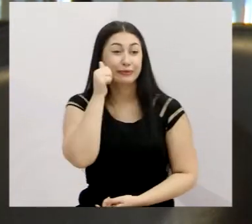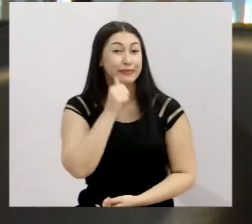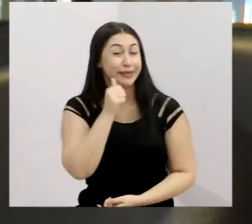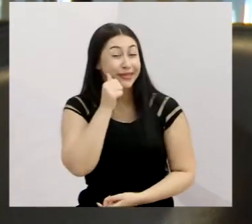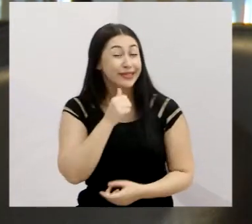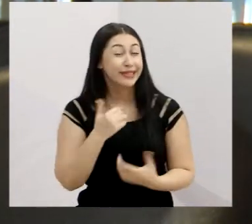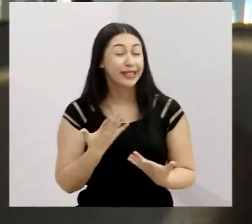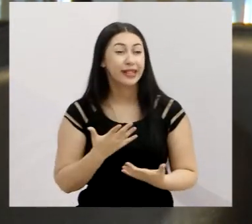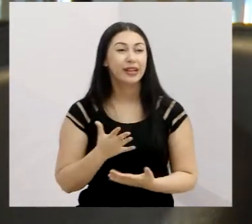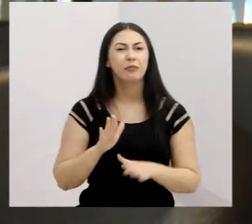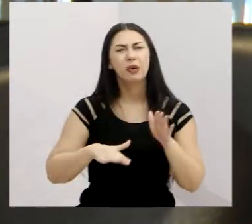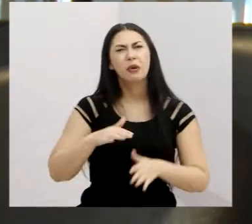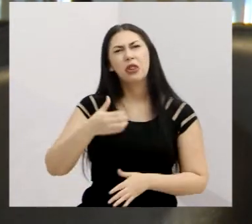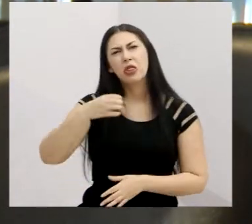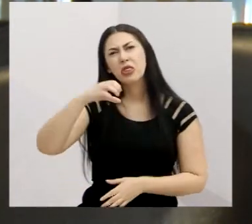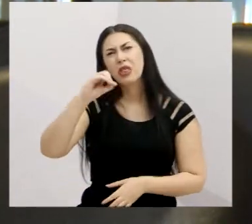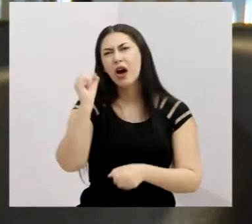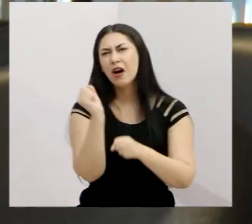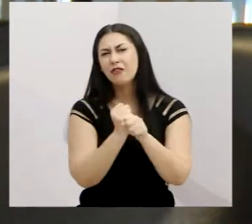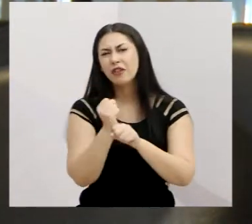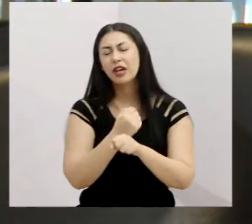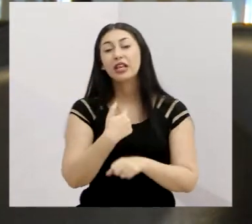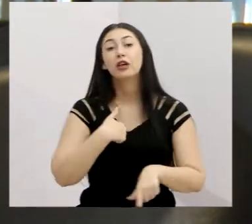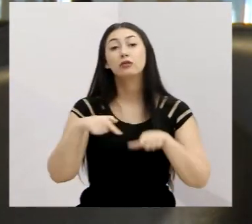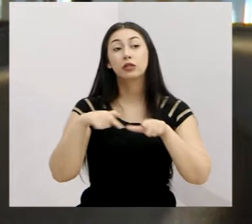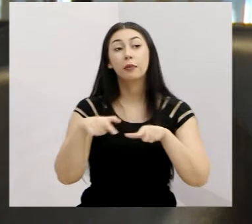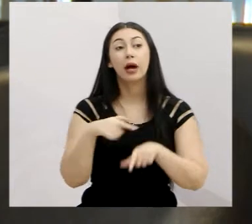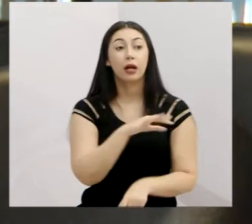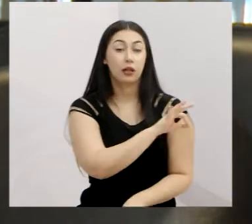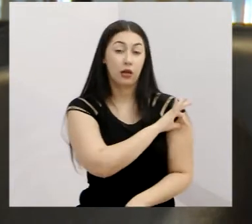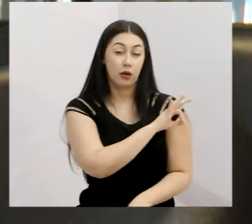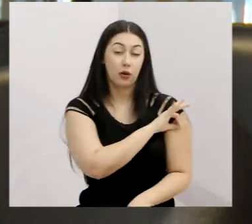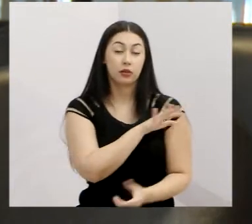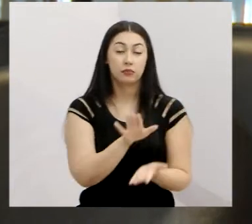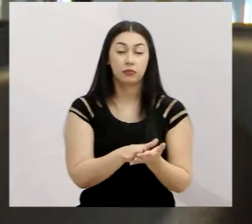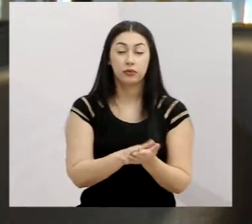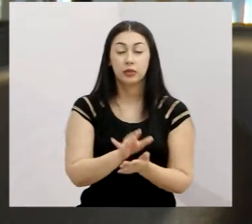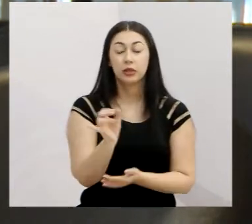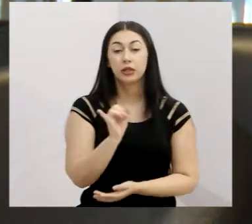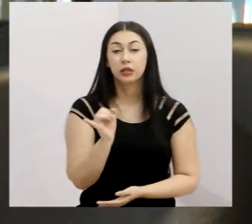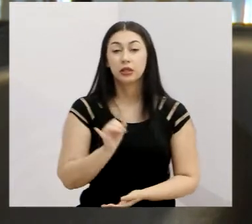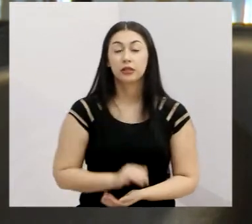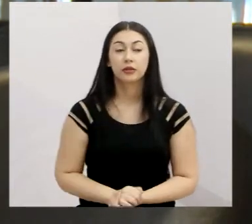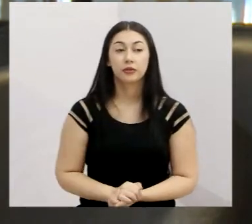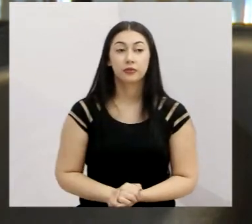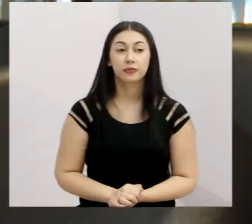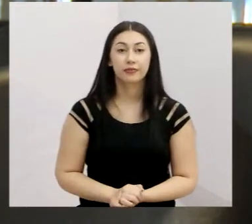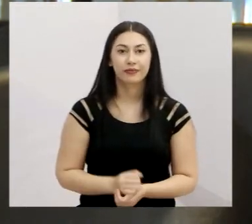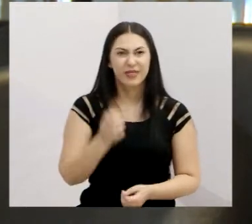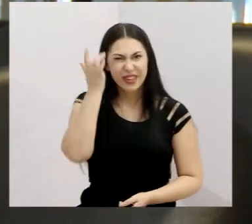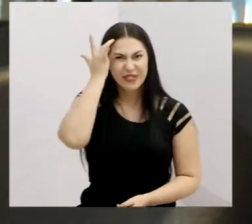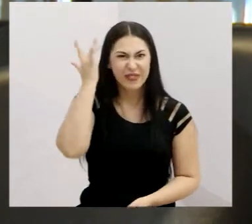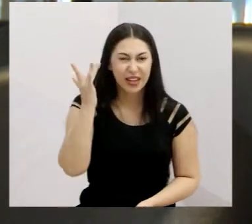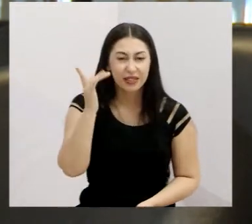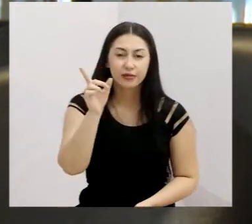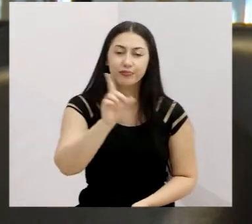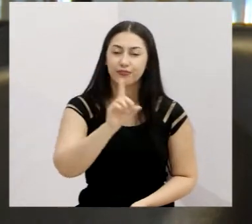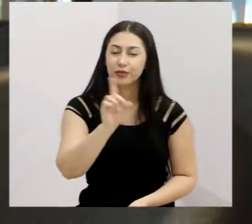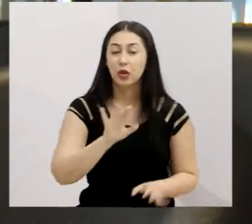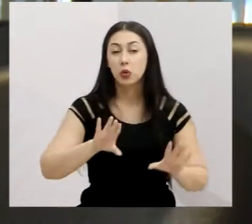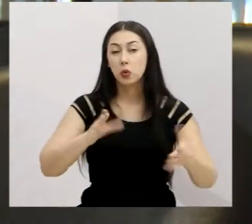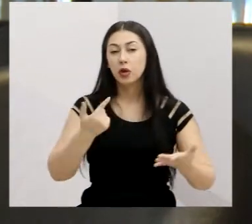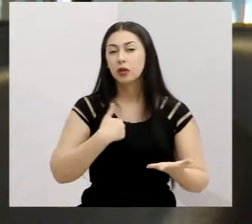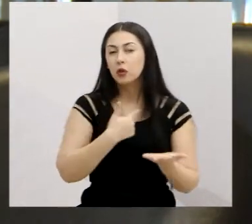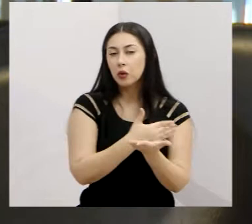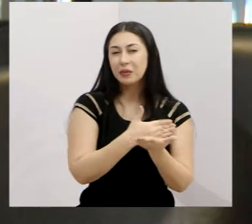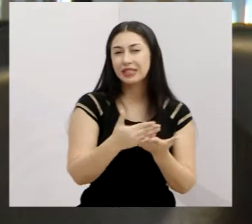eu faz 9 anos e meio que eu tô na guarda civil municipal aqui em Jacareí e não é fácil quando eu entrei